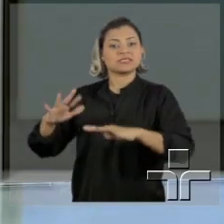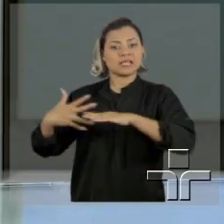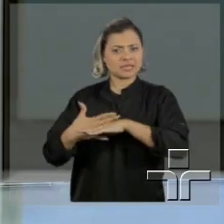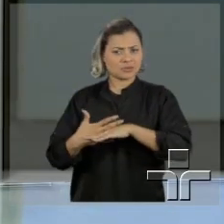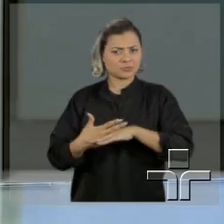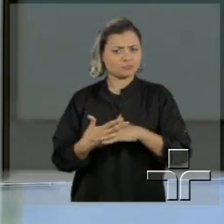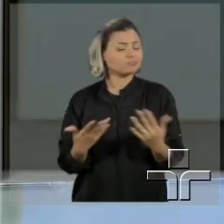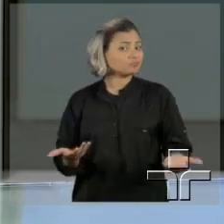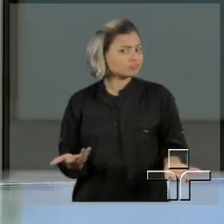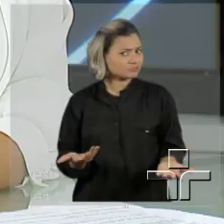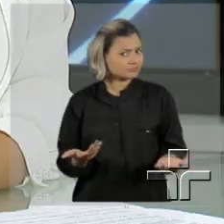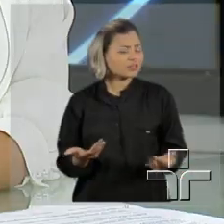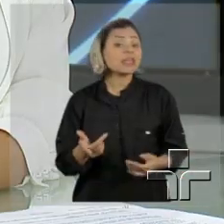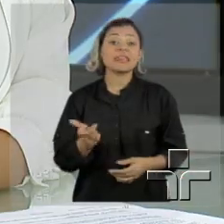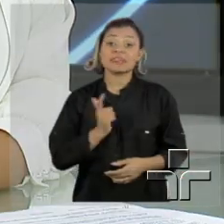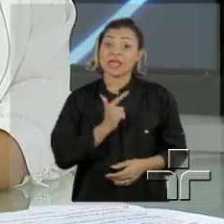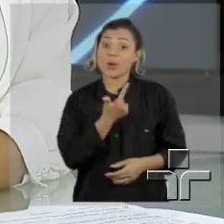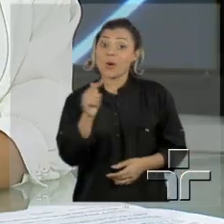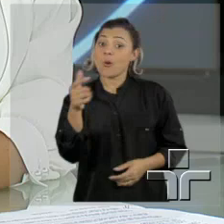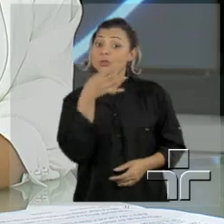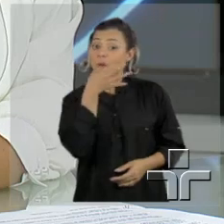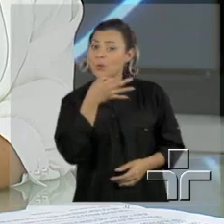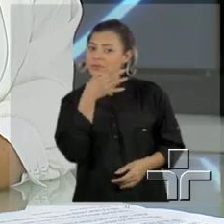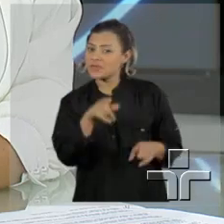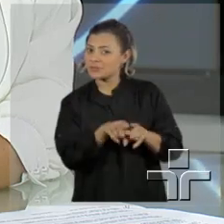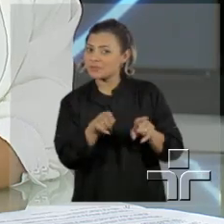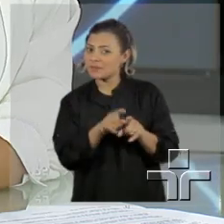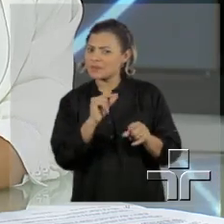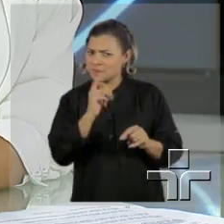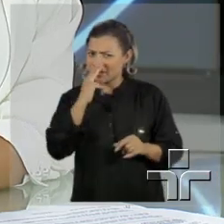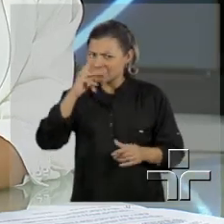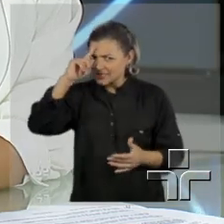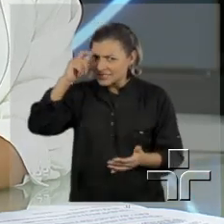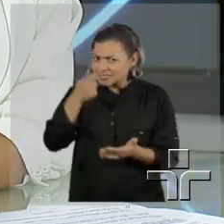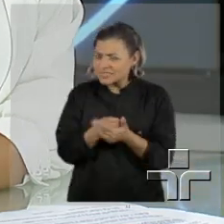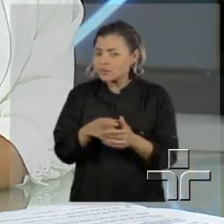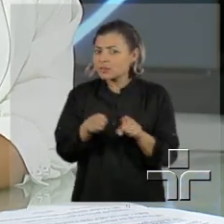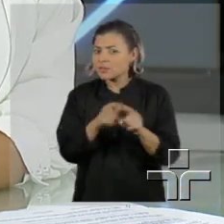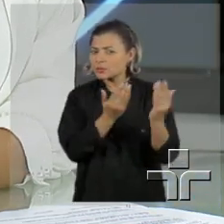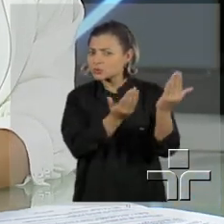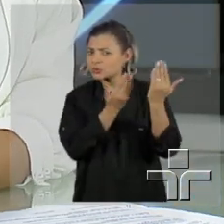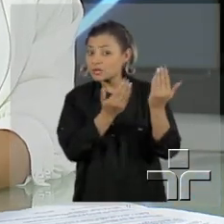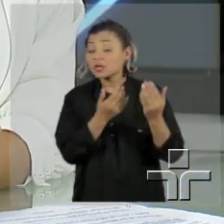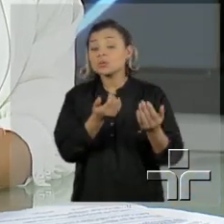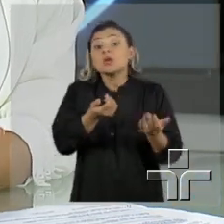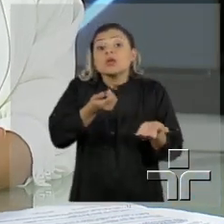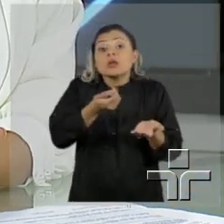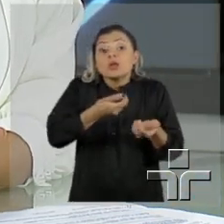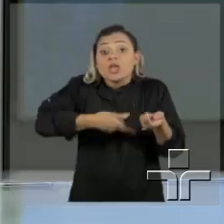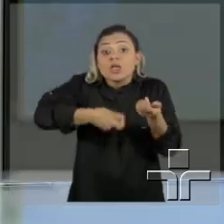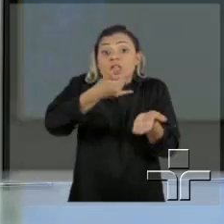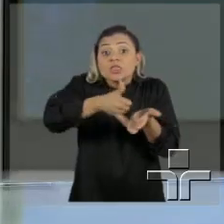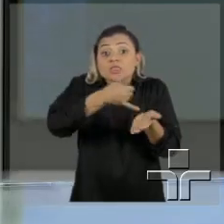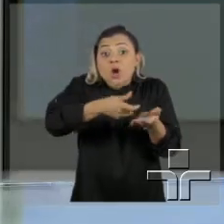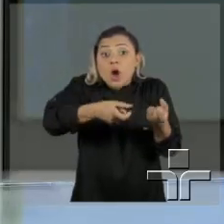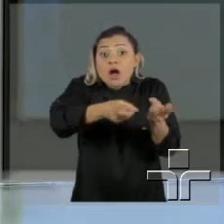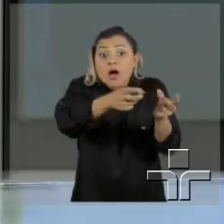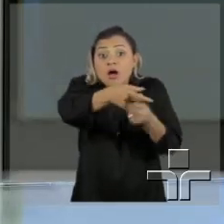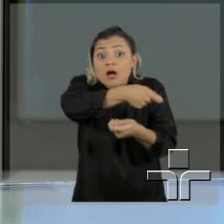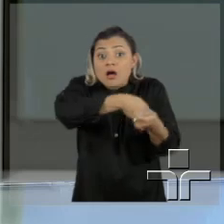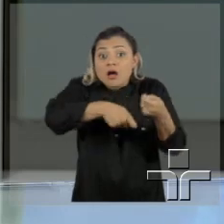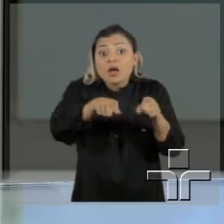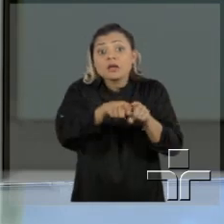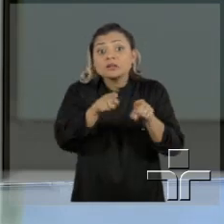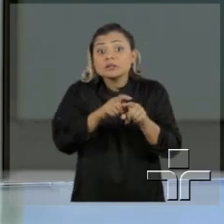olhar a coisa, mas existe um outro olhar para essa coisa, que a decisão também pode defender suspeitos de lavagem de dinheiro, tráfico e de facções criminosas. Então, mas são cidadãos